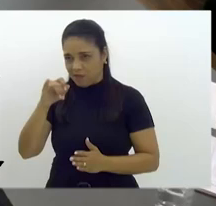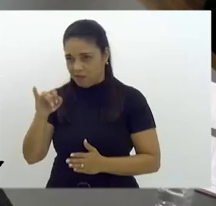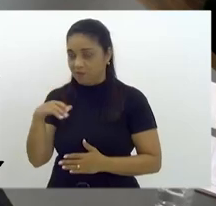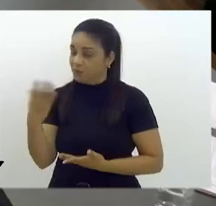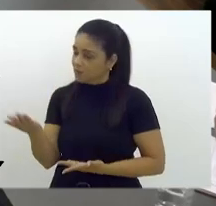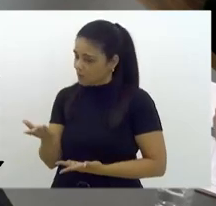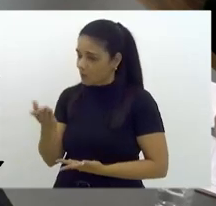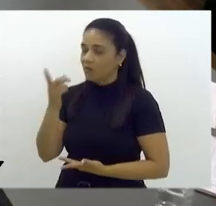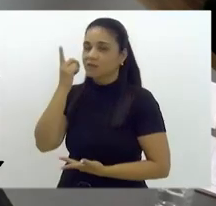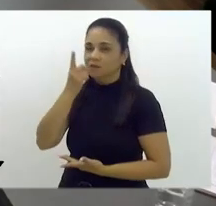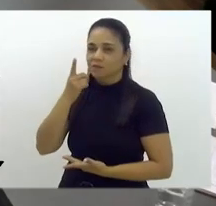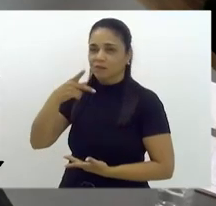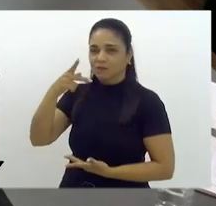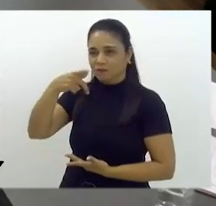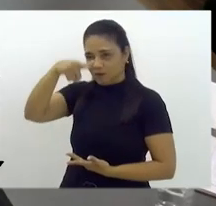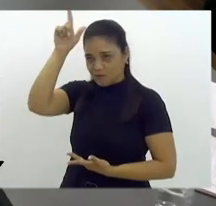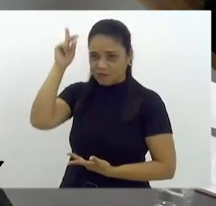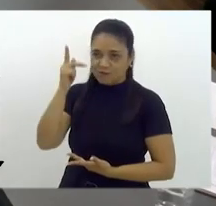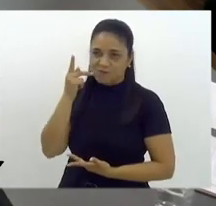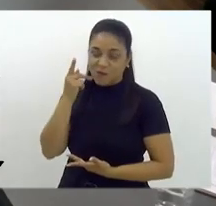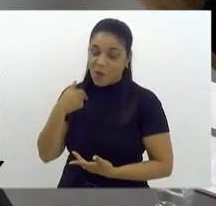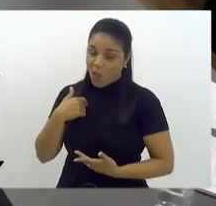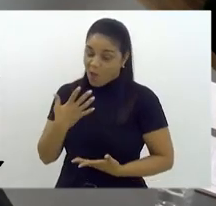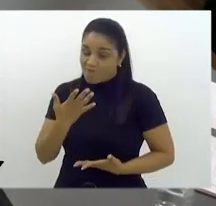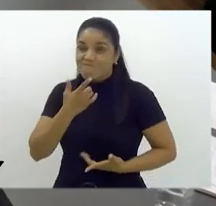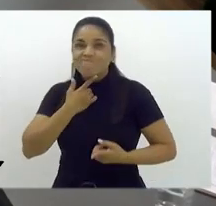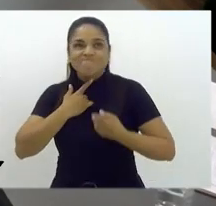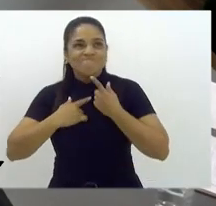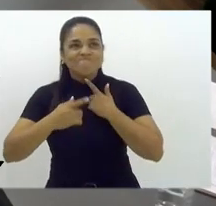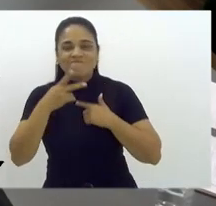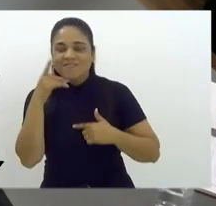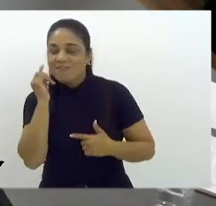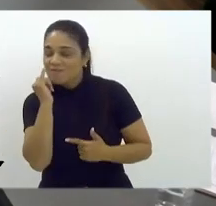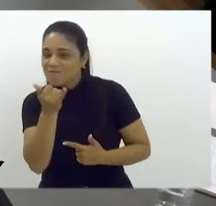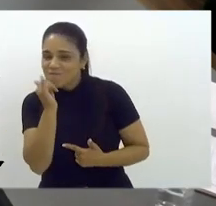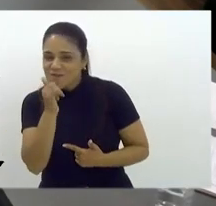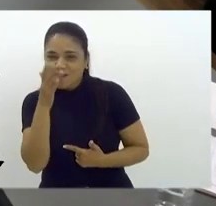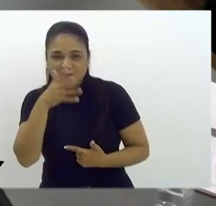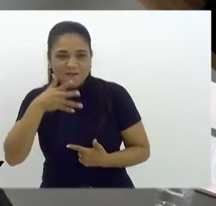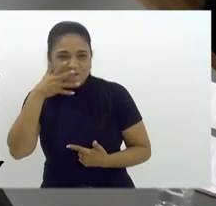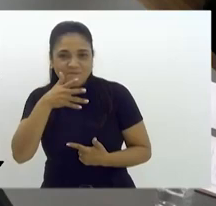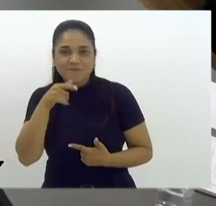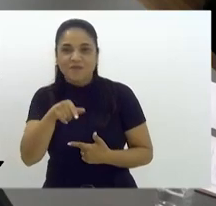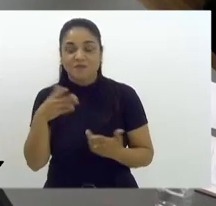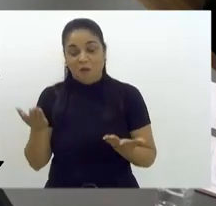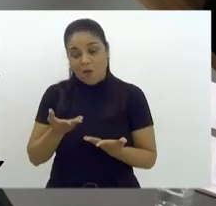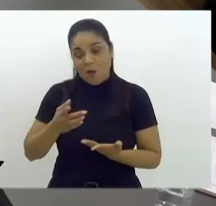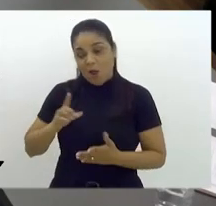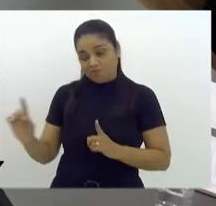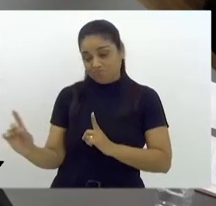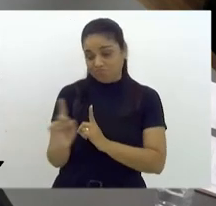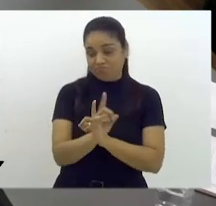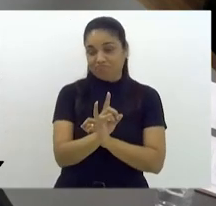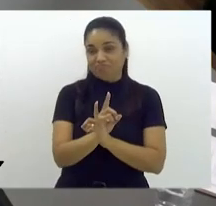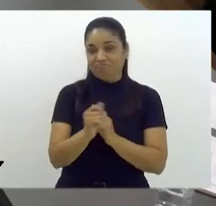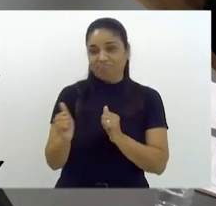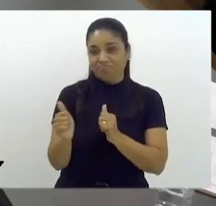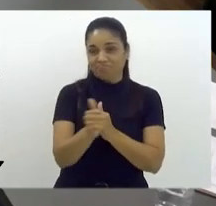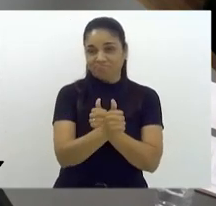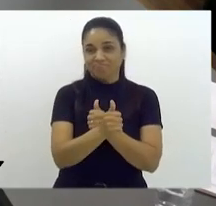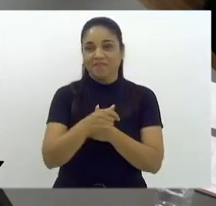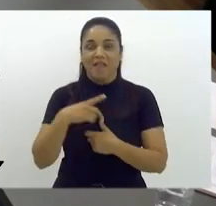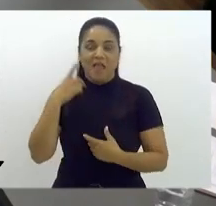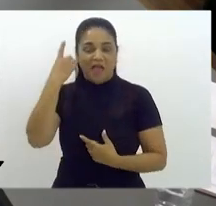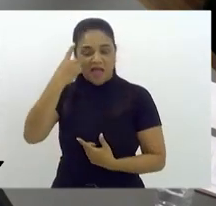municipal mas a primazia é da deputada Dani Monteiro Dani